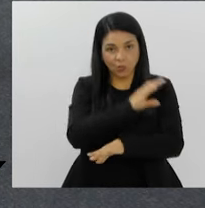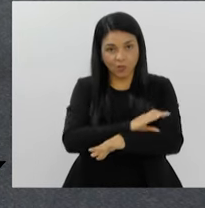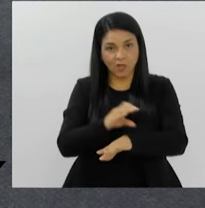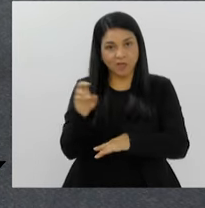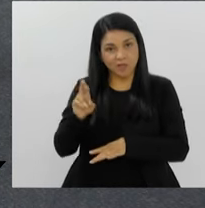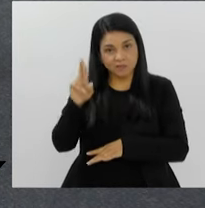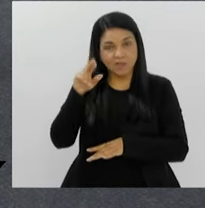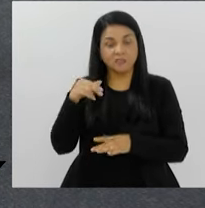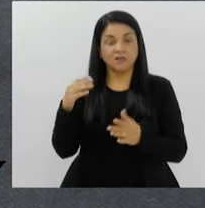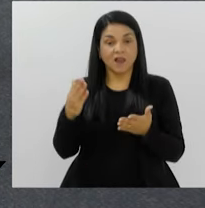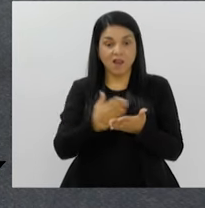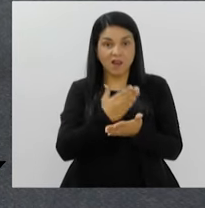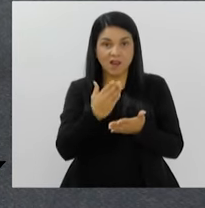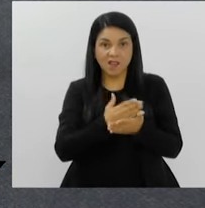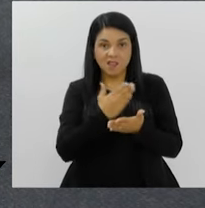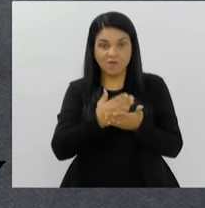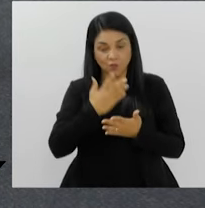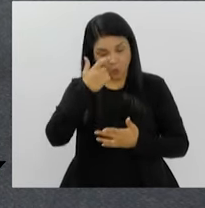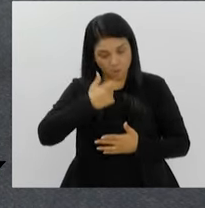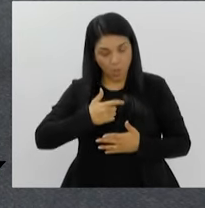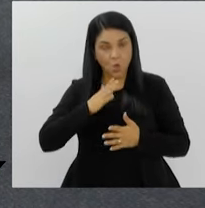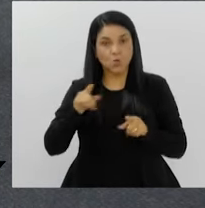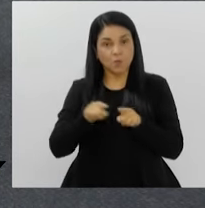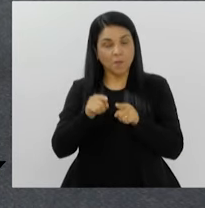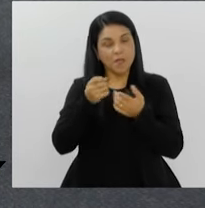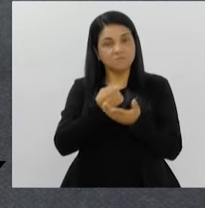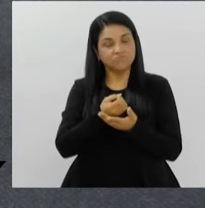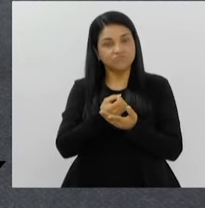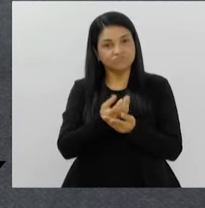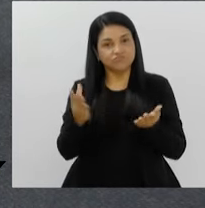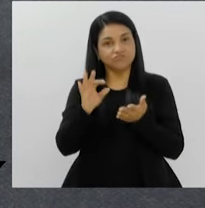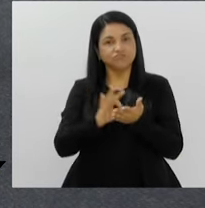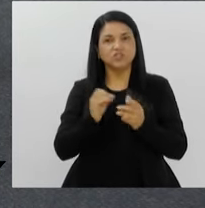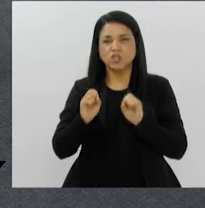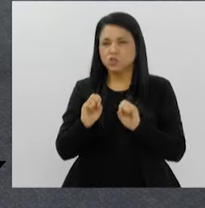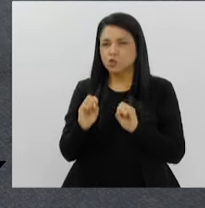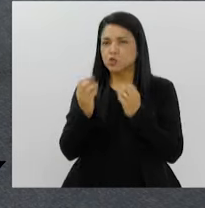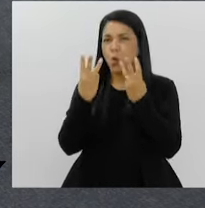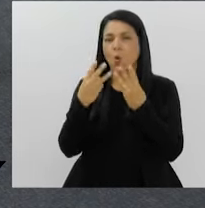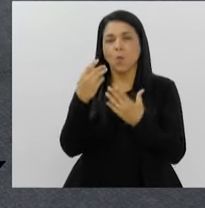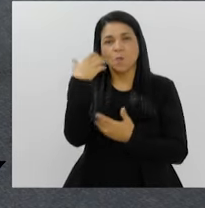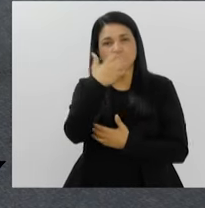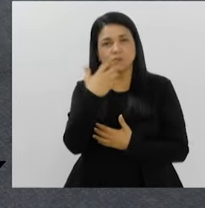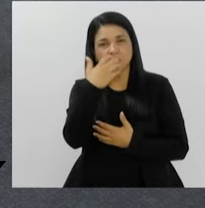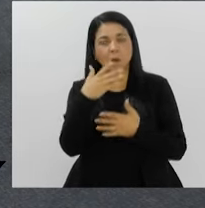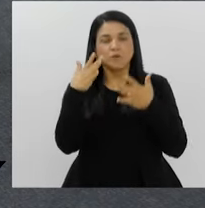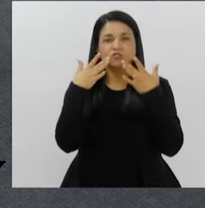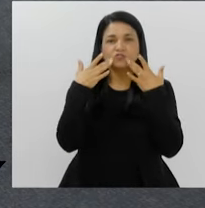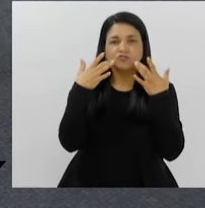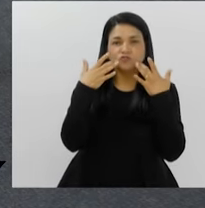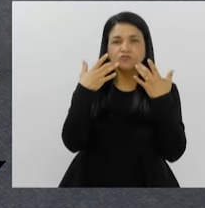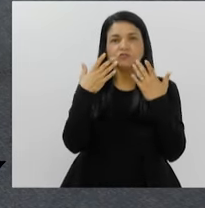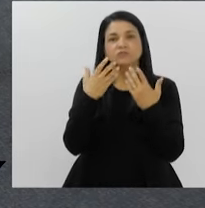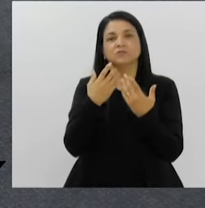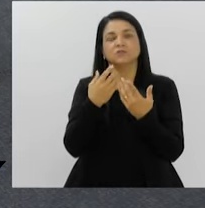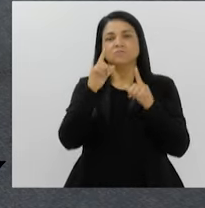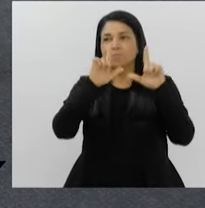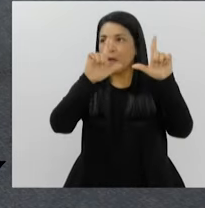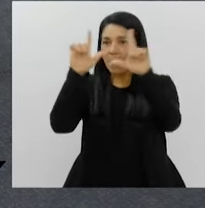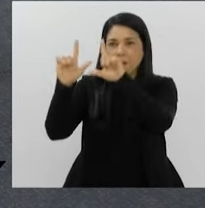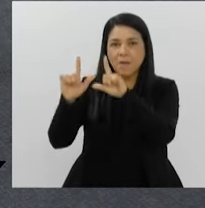de livros, eu fui lançar vários livros meus lá, tem show de shows musicais, tem peças de teatro, tem exposição de